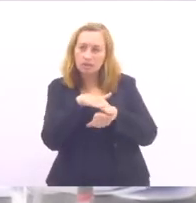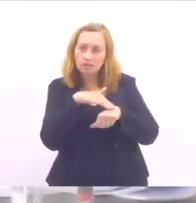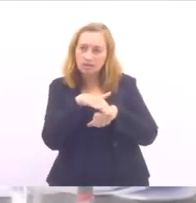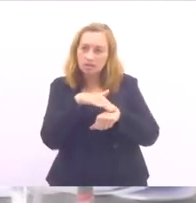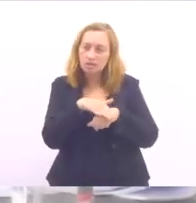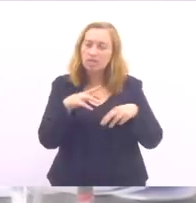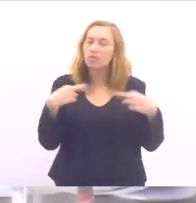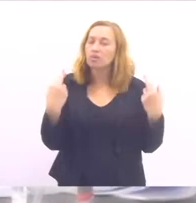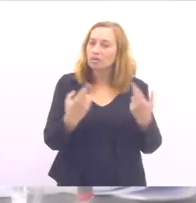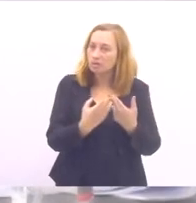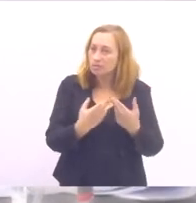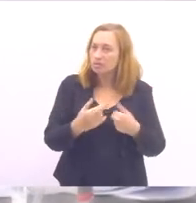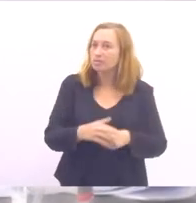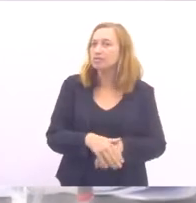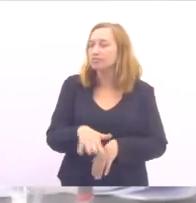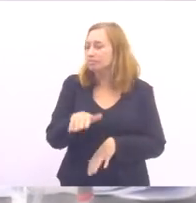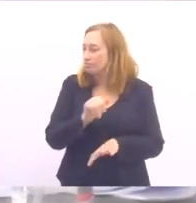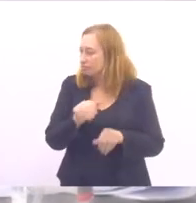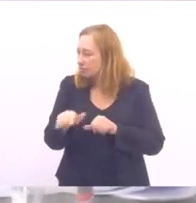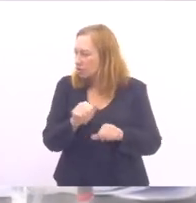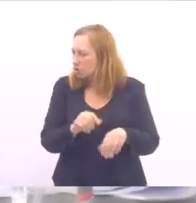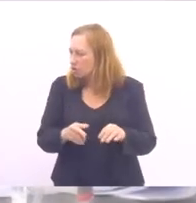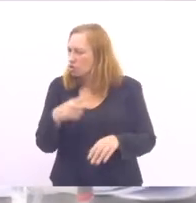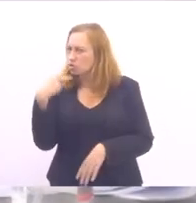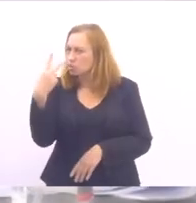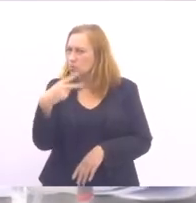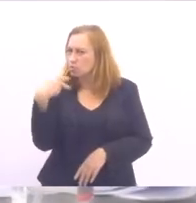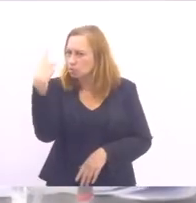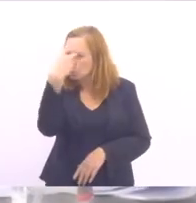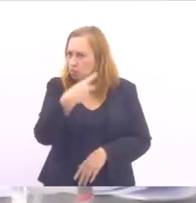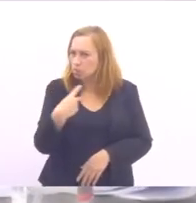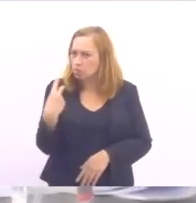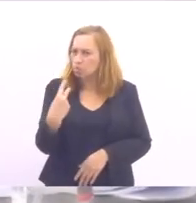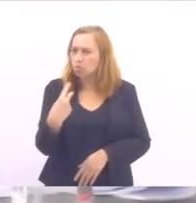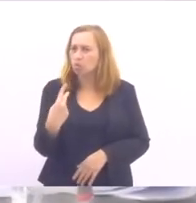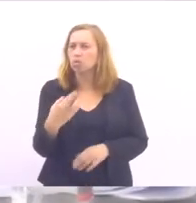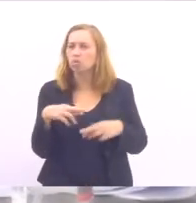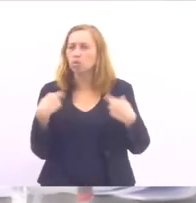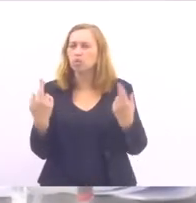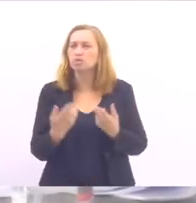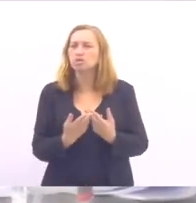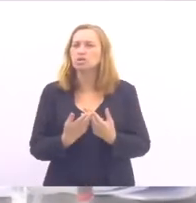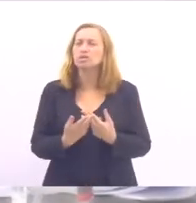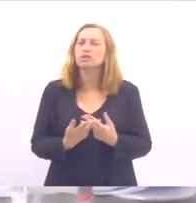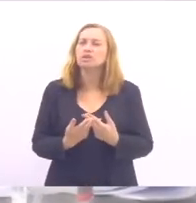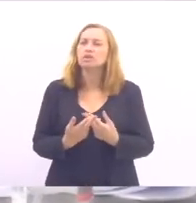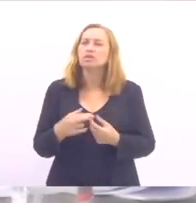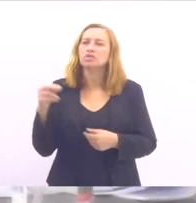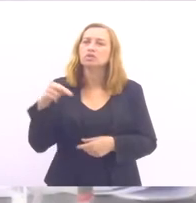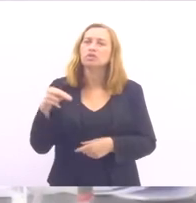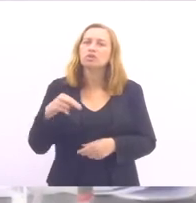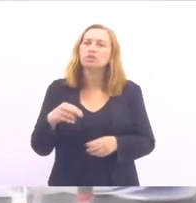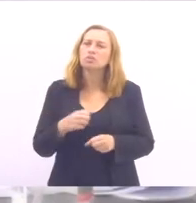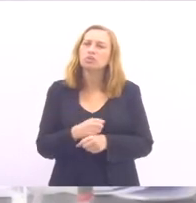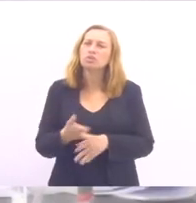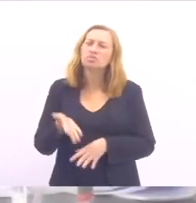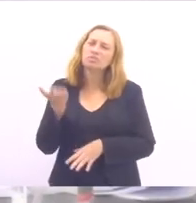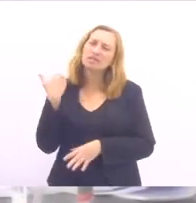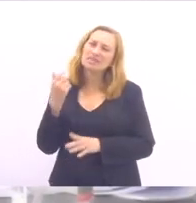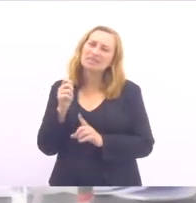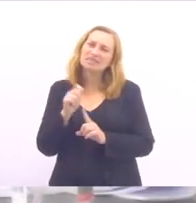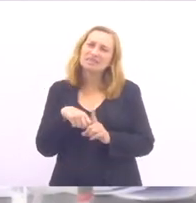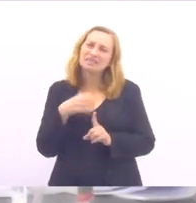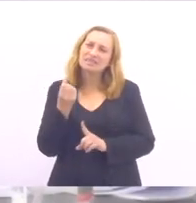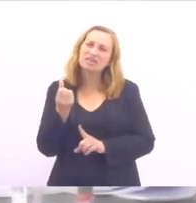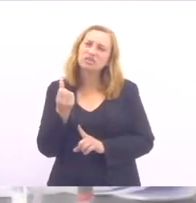tal da reunião, ficamos, sei lá, 2 horas reunidos. Novembro do ano passado, então tem 6 meses e